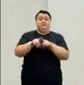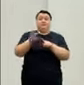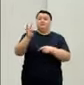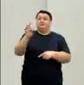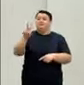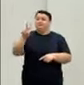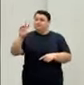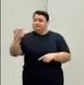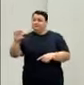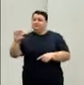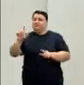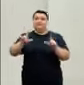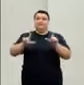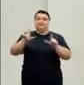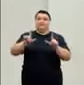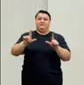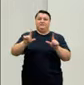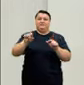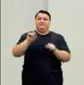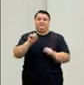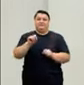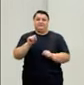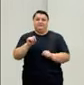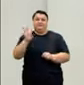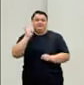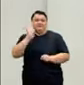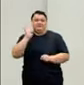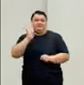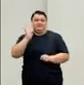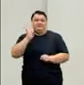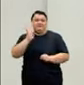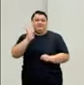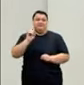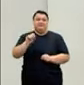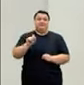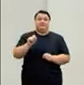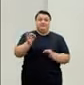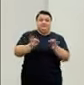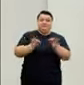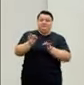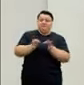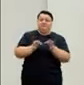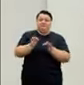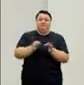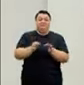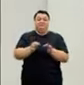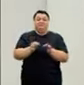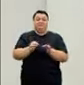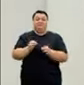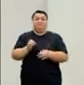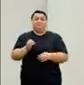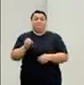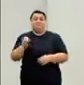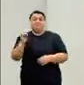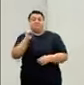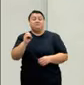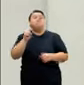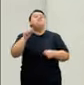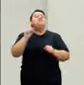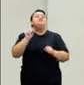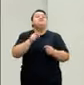Essa linkagem aí legal que aconteceu nesse projeto maravilhoso. E aí, como é que tá essa